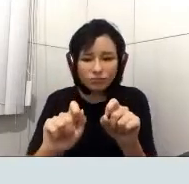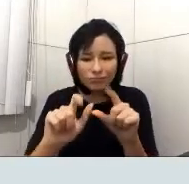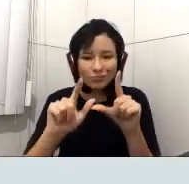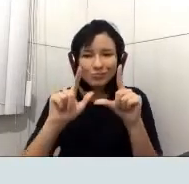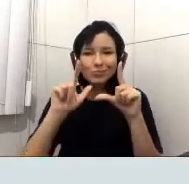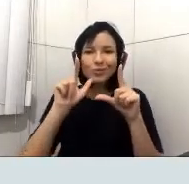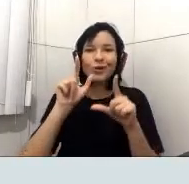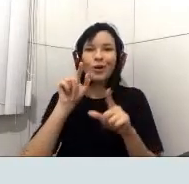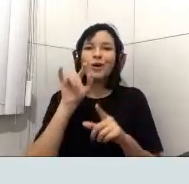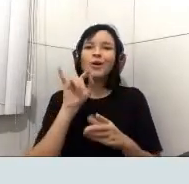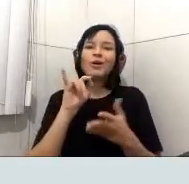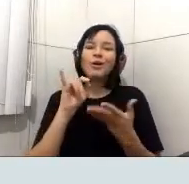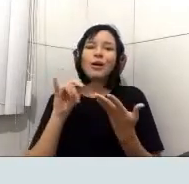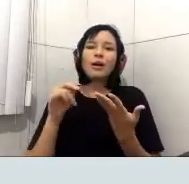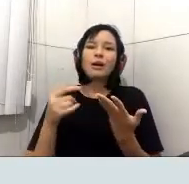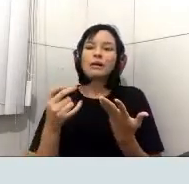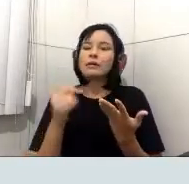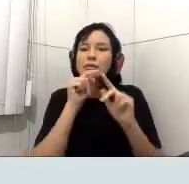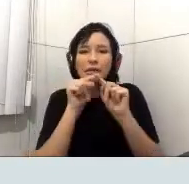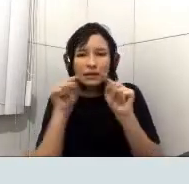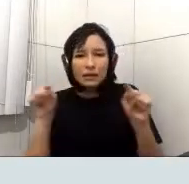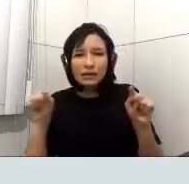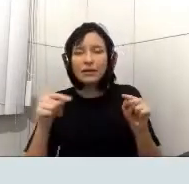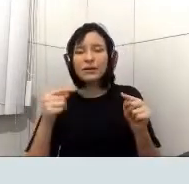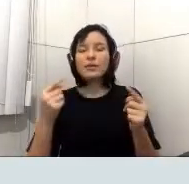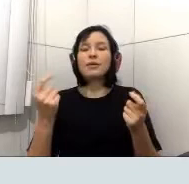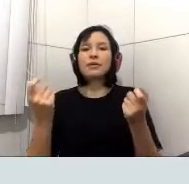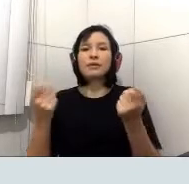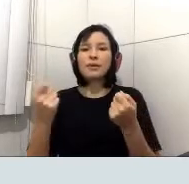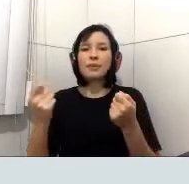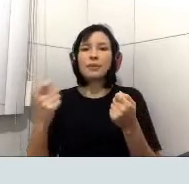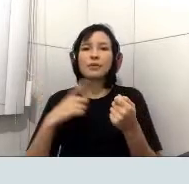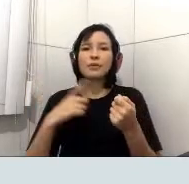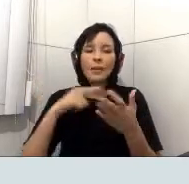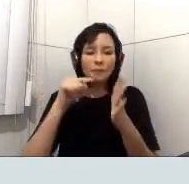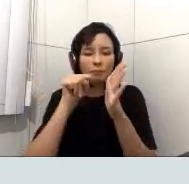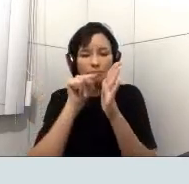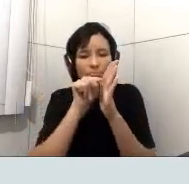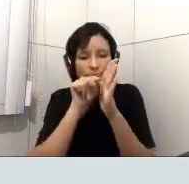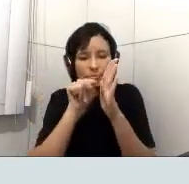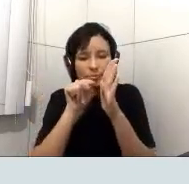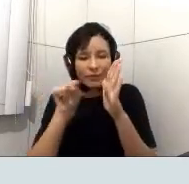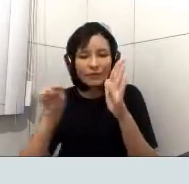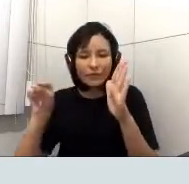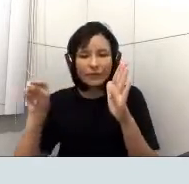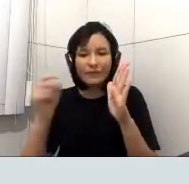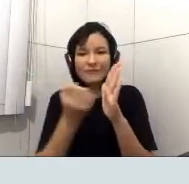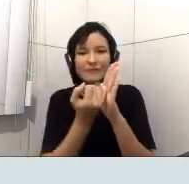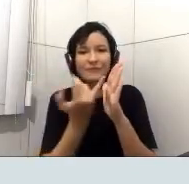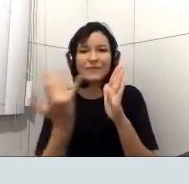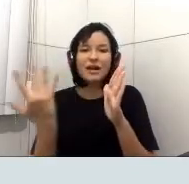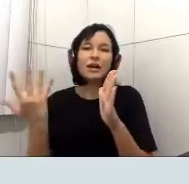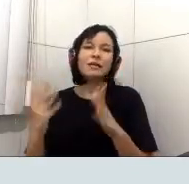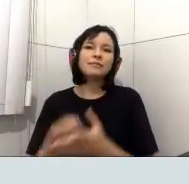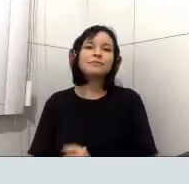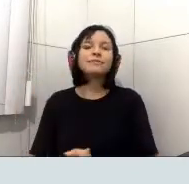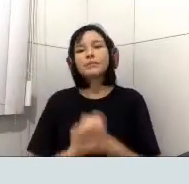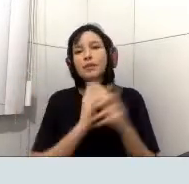essa reta ela realmente é formada por infinitos pontos. Pode passar.